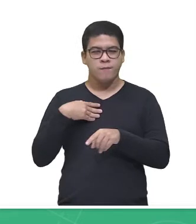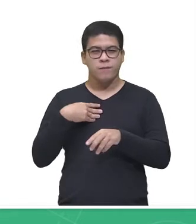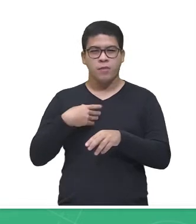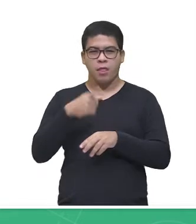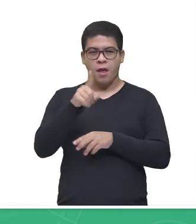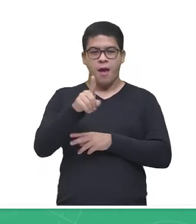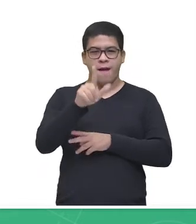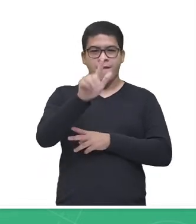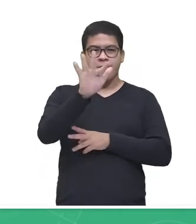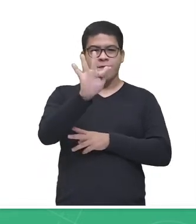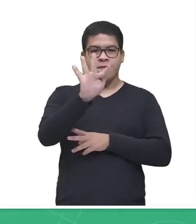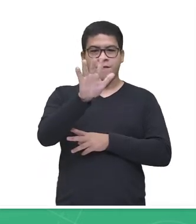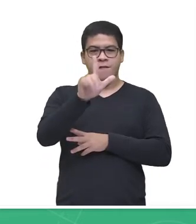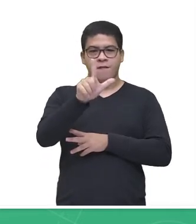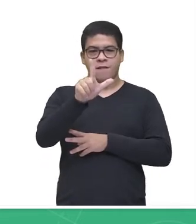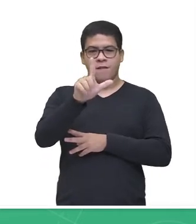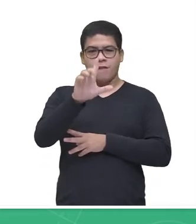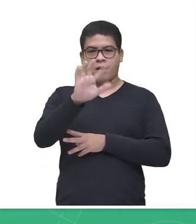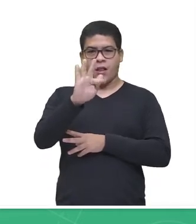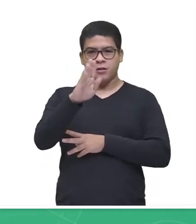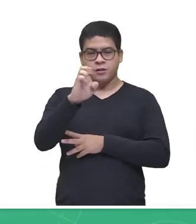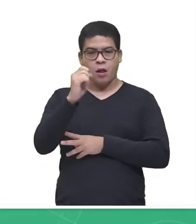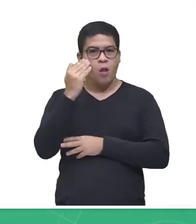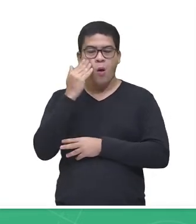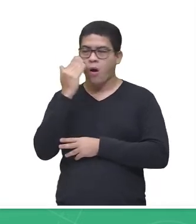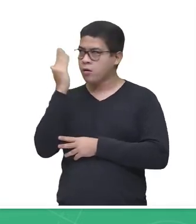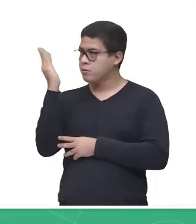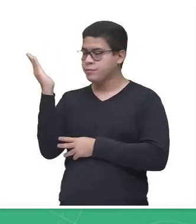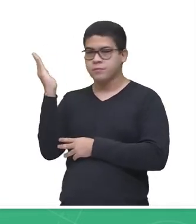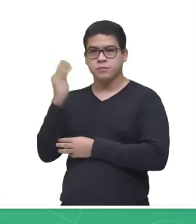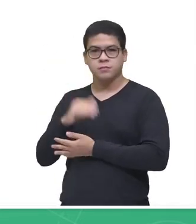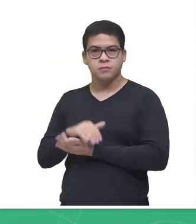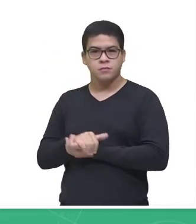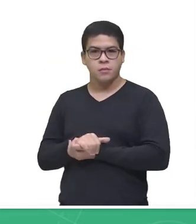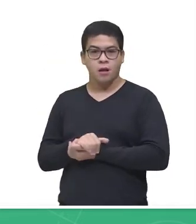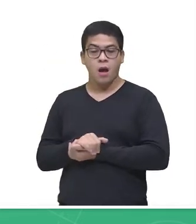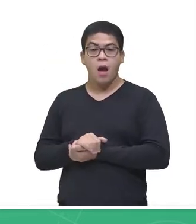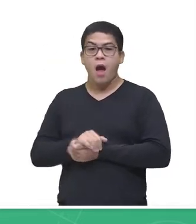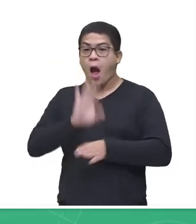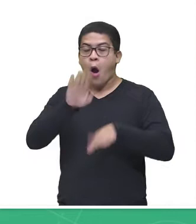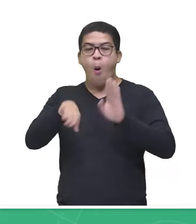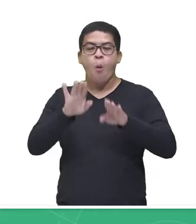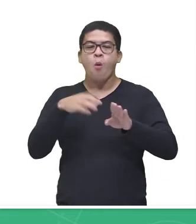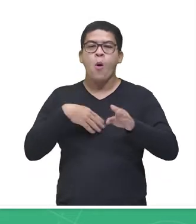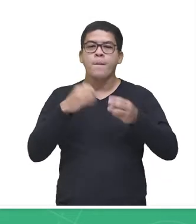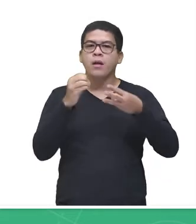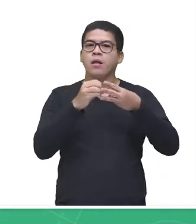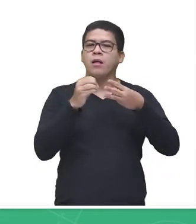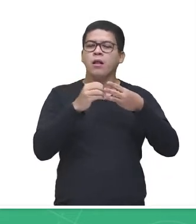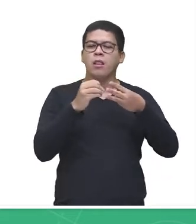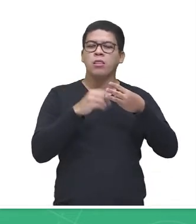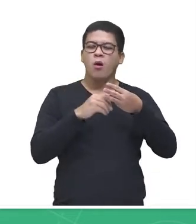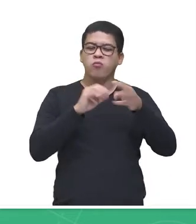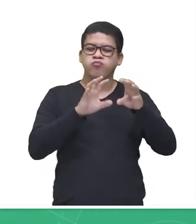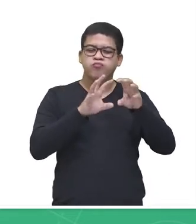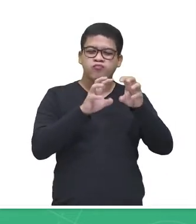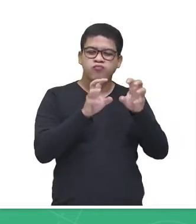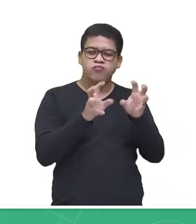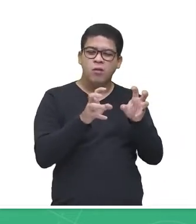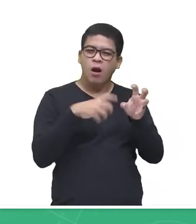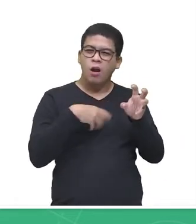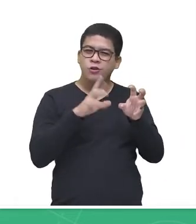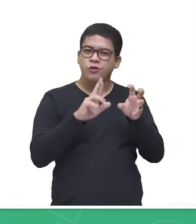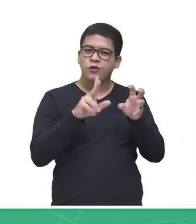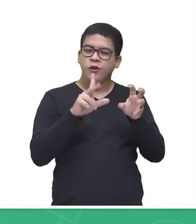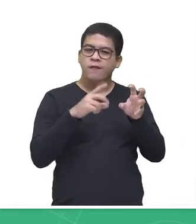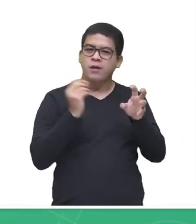né? Então, o que a gente vai ver é que algumas células, elas têm um formato diferente, como esse que a gente pode observar aqui, olha.